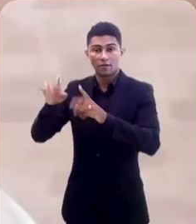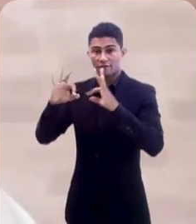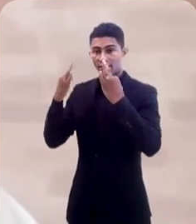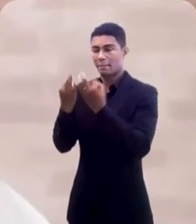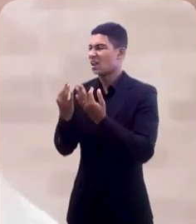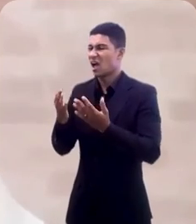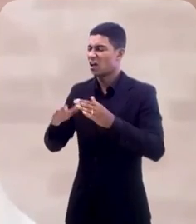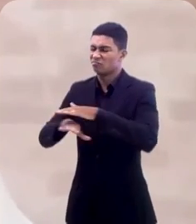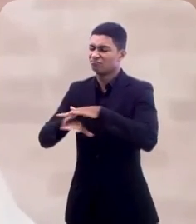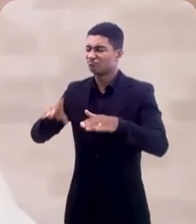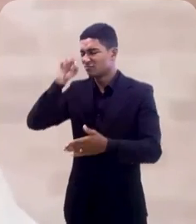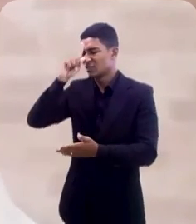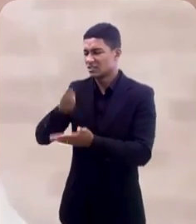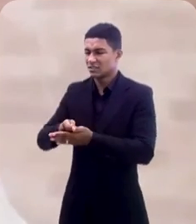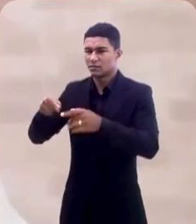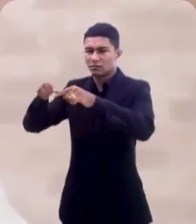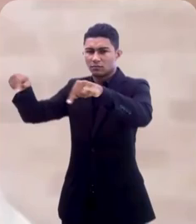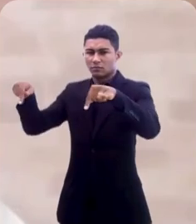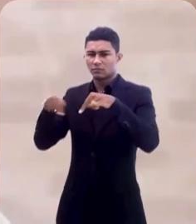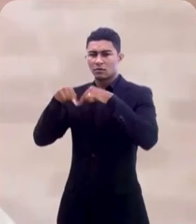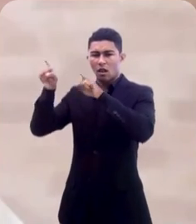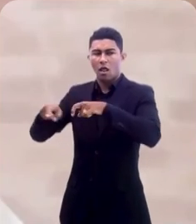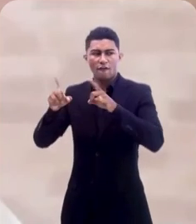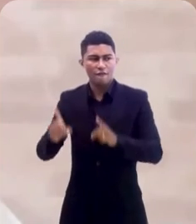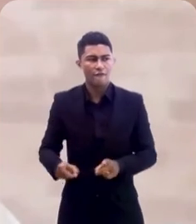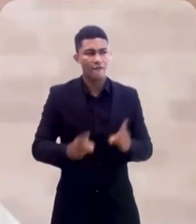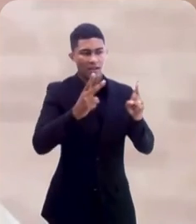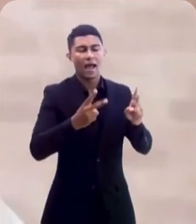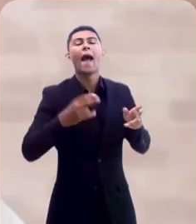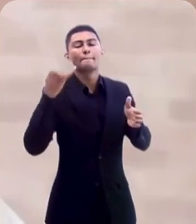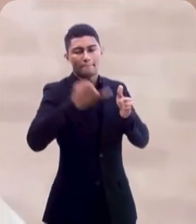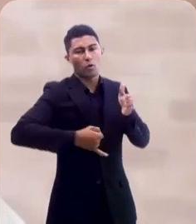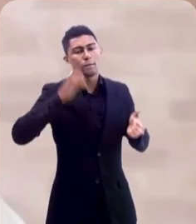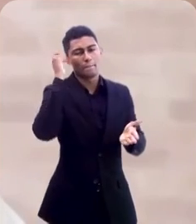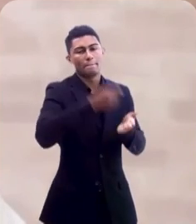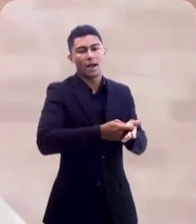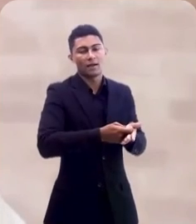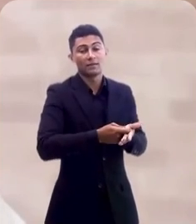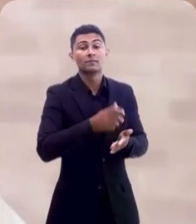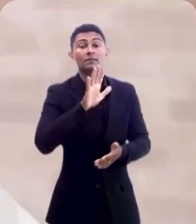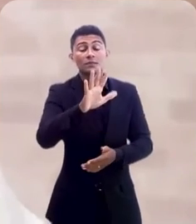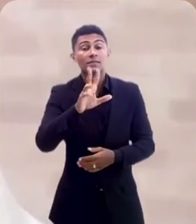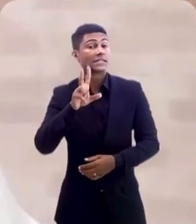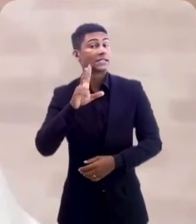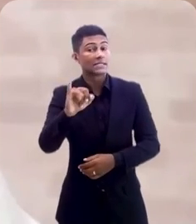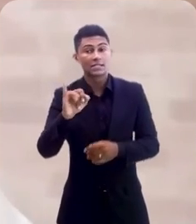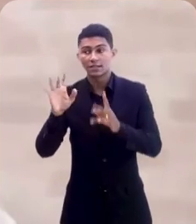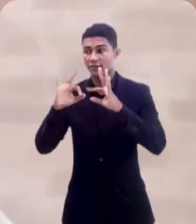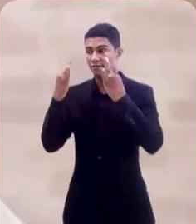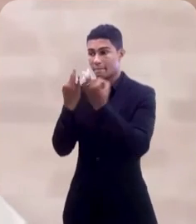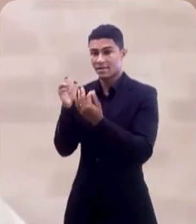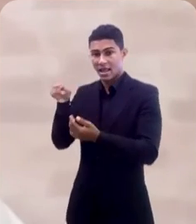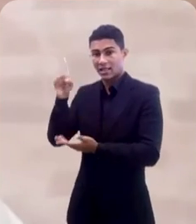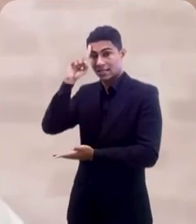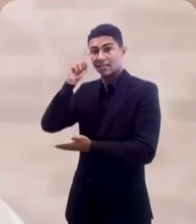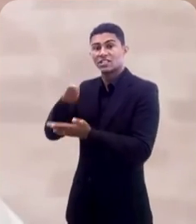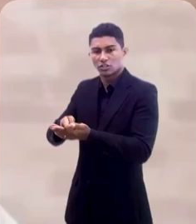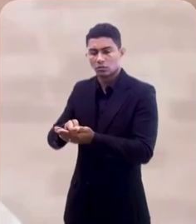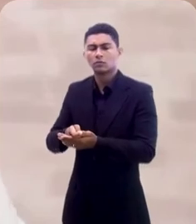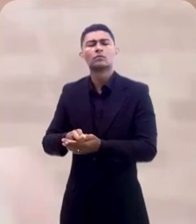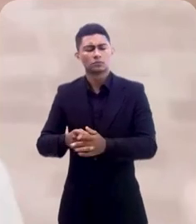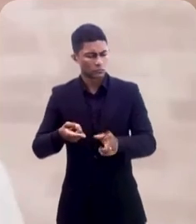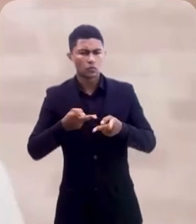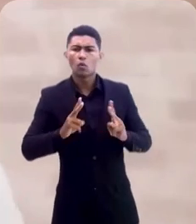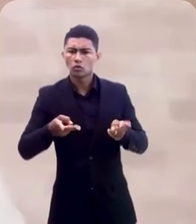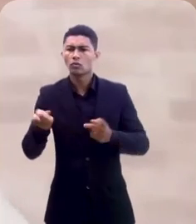imóvel. Caso a família permaneça na atividade, podendo desenvolver cada vez melhor